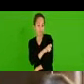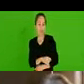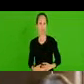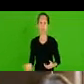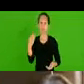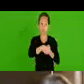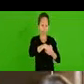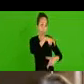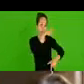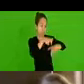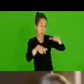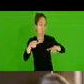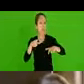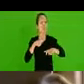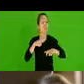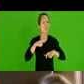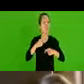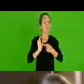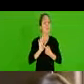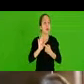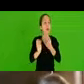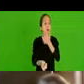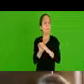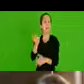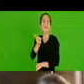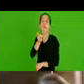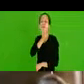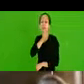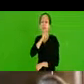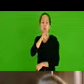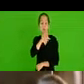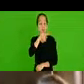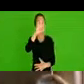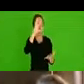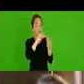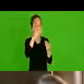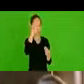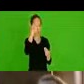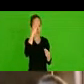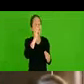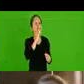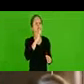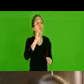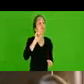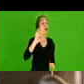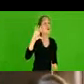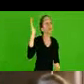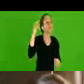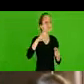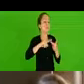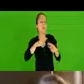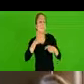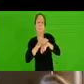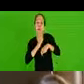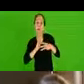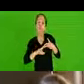conjuntamente uma situação para compreender melhor o fenômeno, uma dificuldade na prática, na didática, no campo do